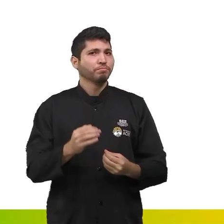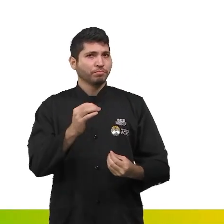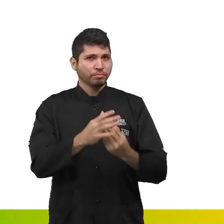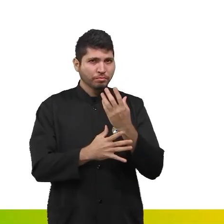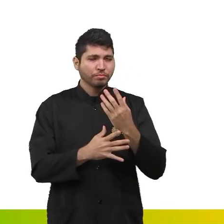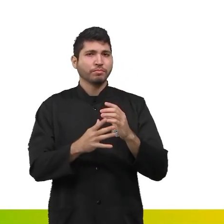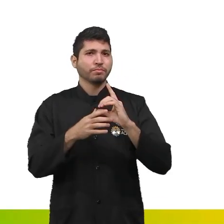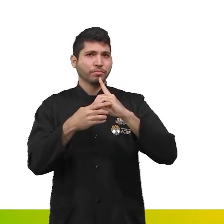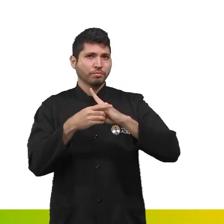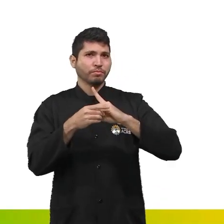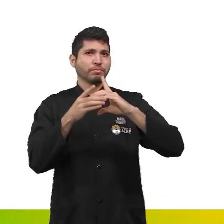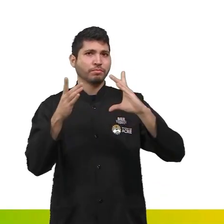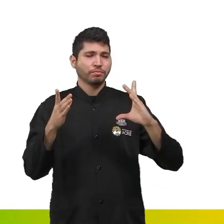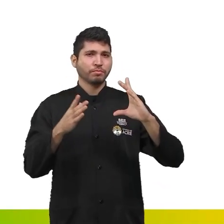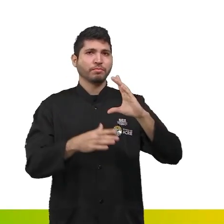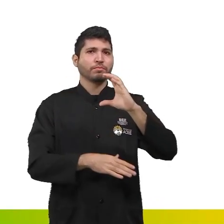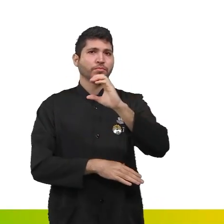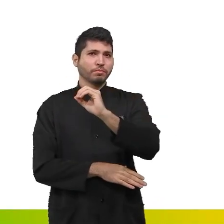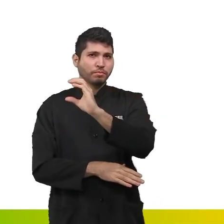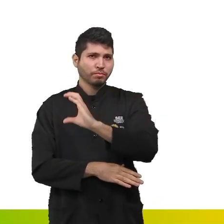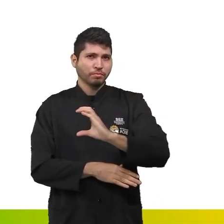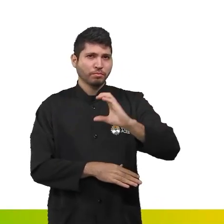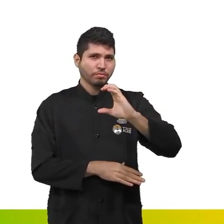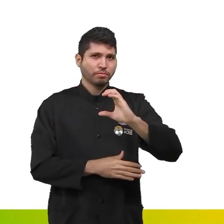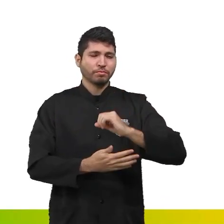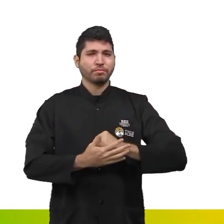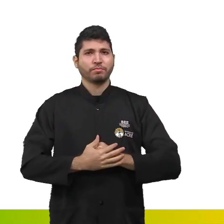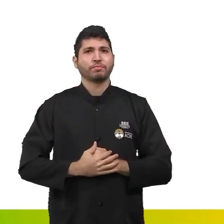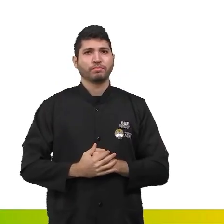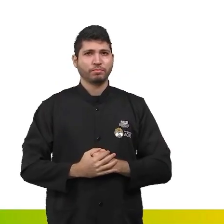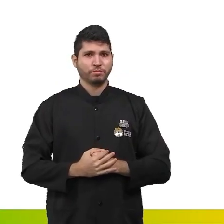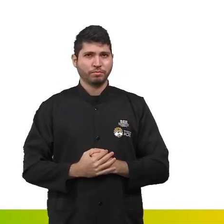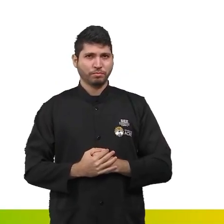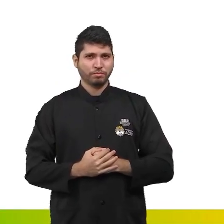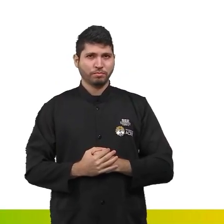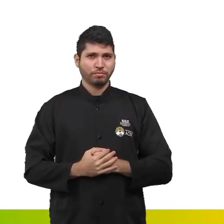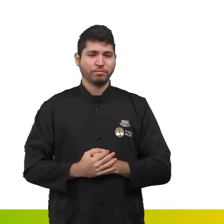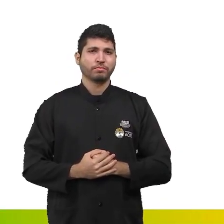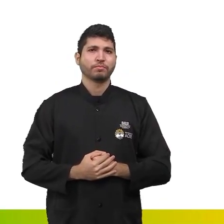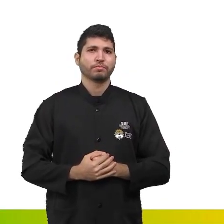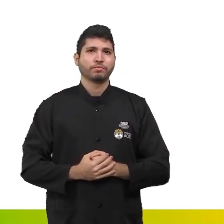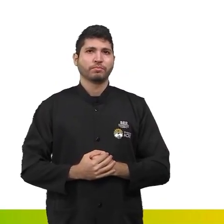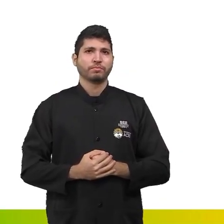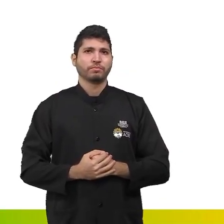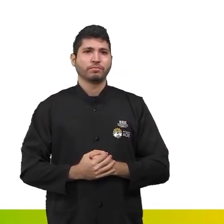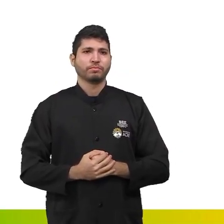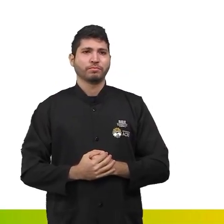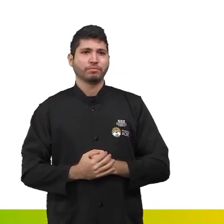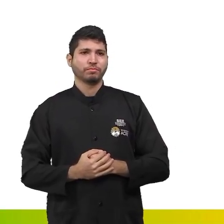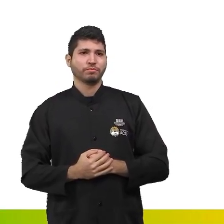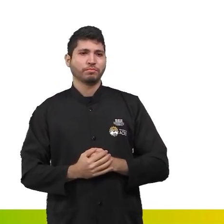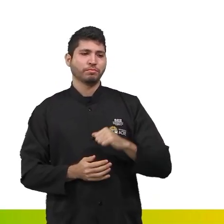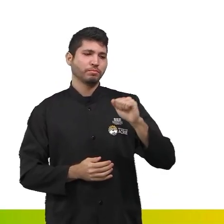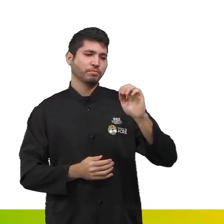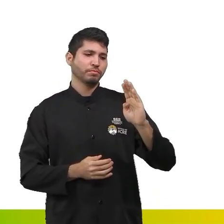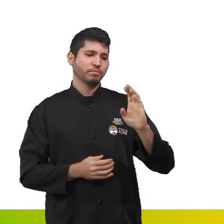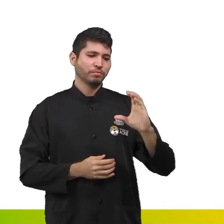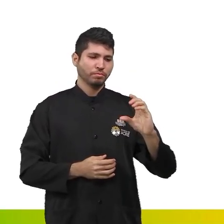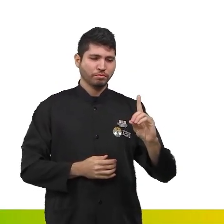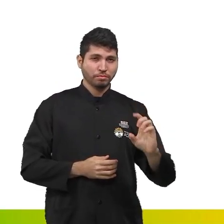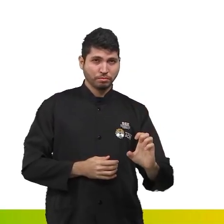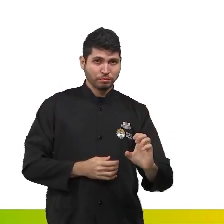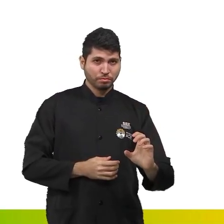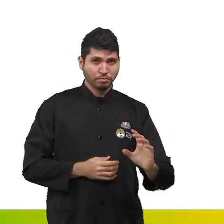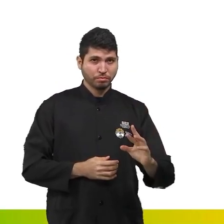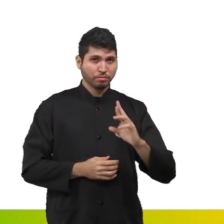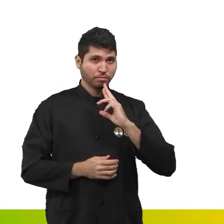da democracia ocidental. Qual alternativa descreve corretamente